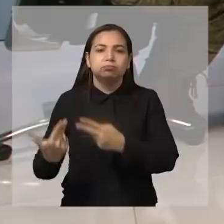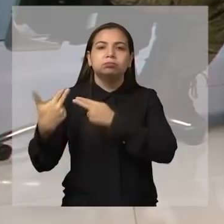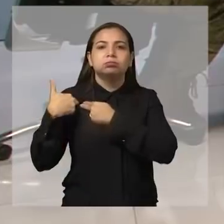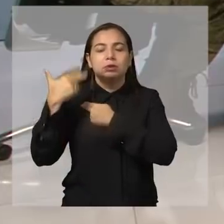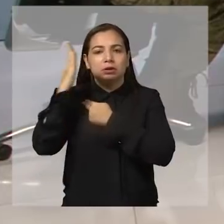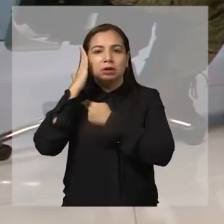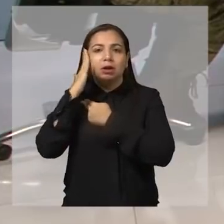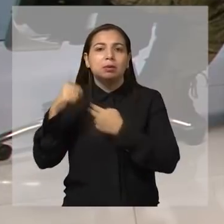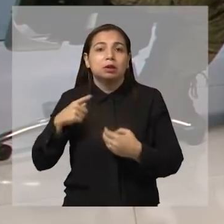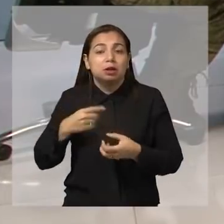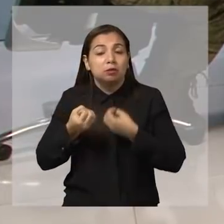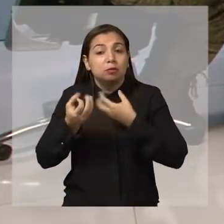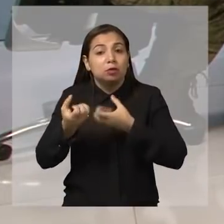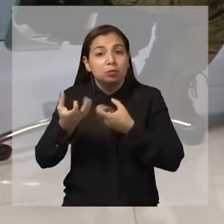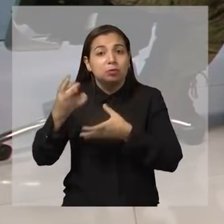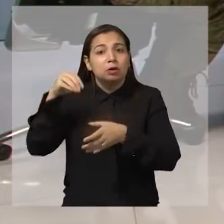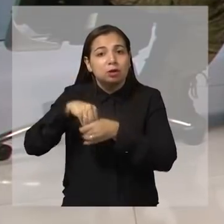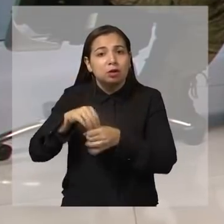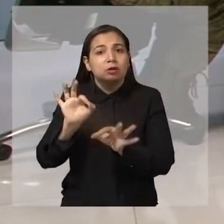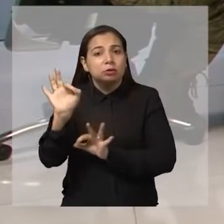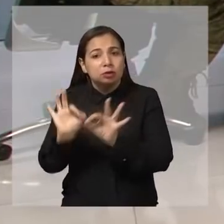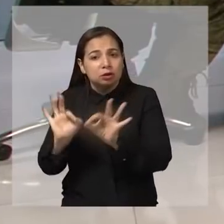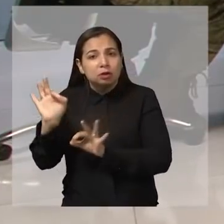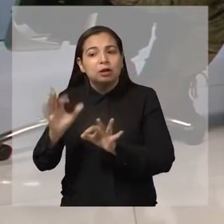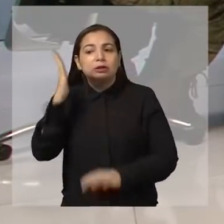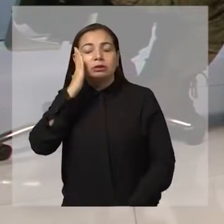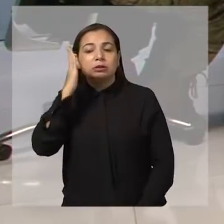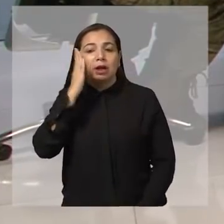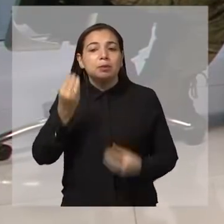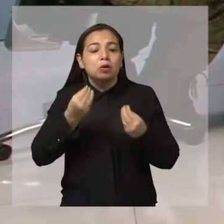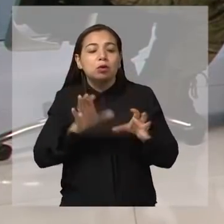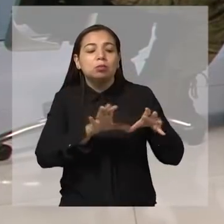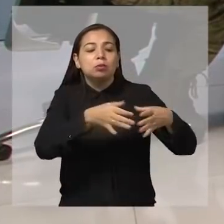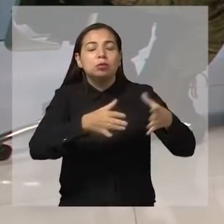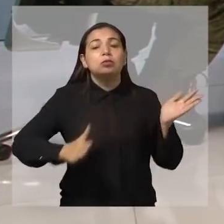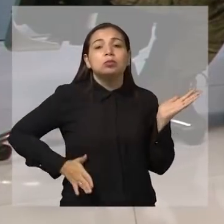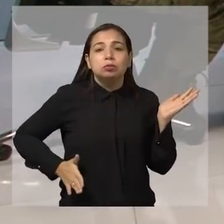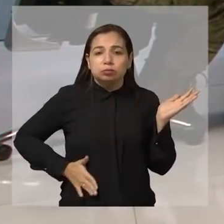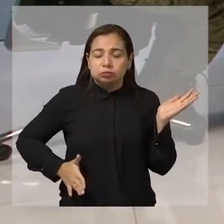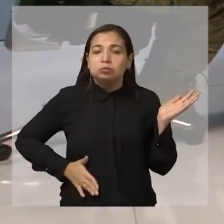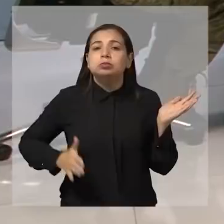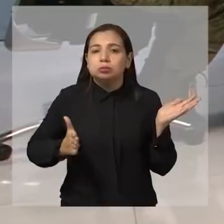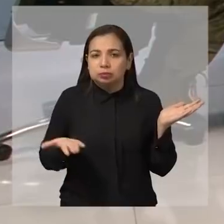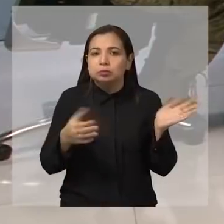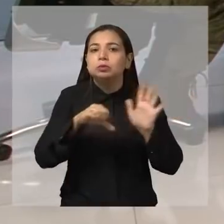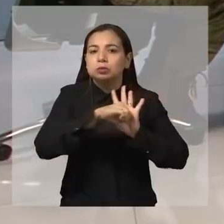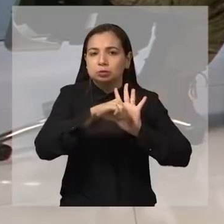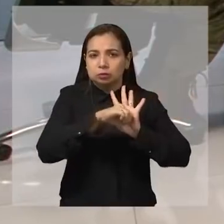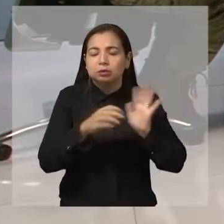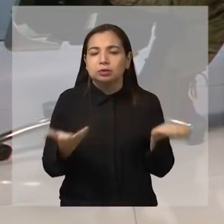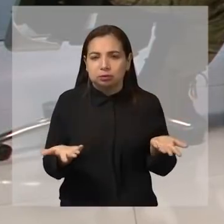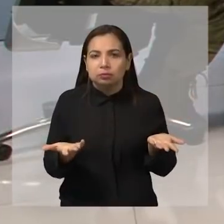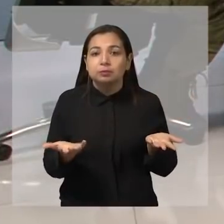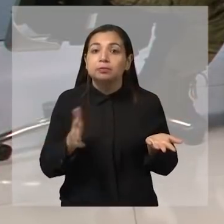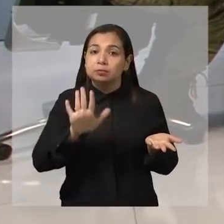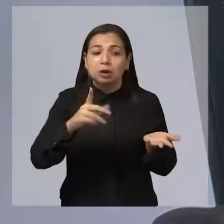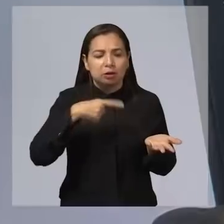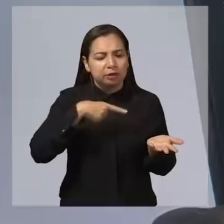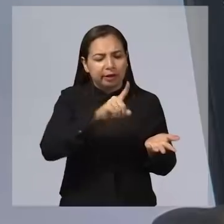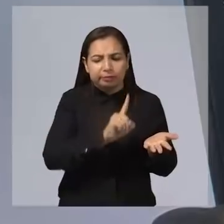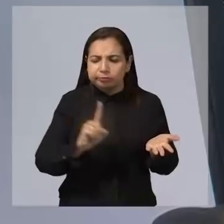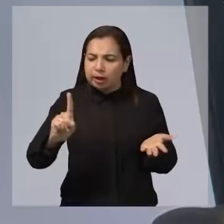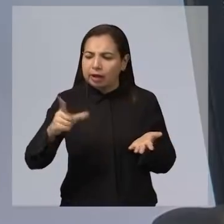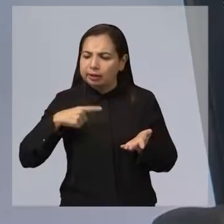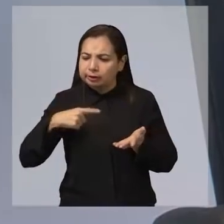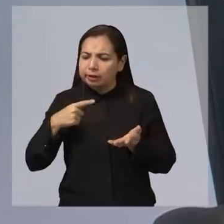informação de organização criminosa, mas não tem nada duro ali, ele sai ali, a pena dele ele vai cumprir e vai embora. Então